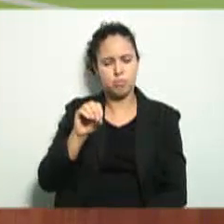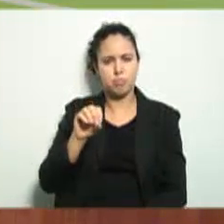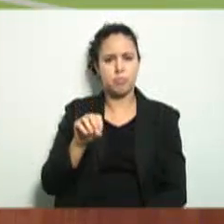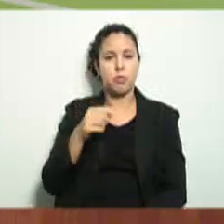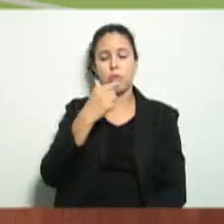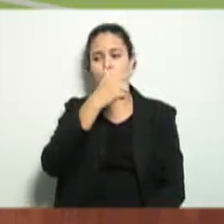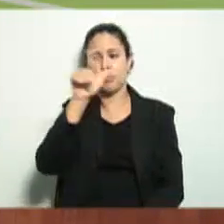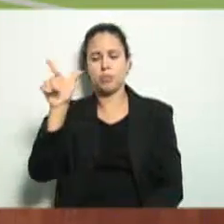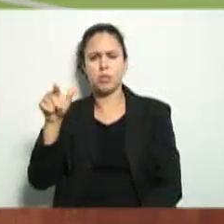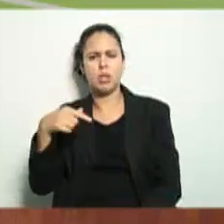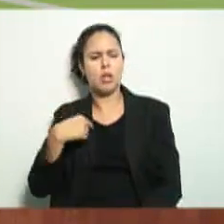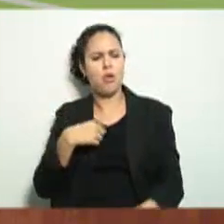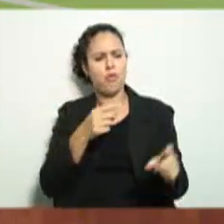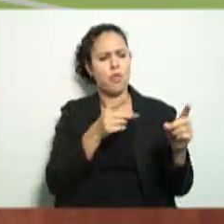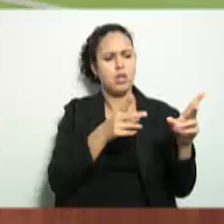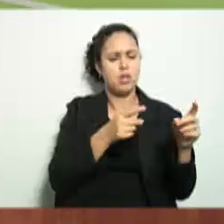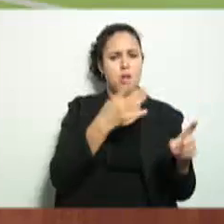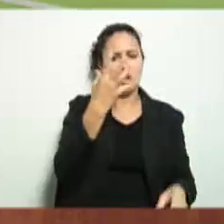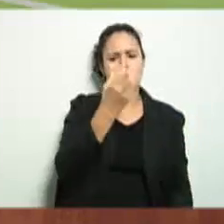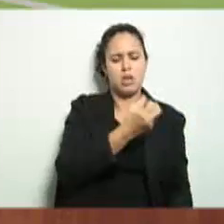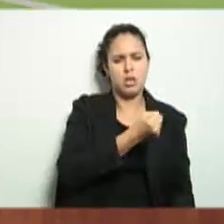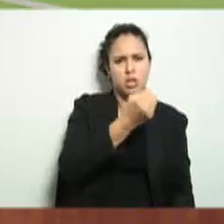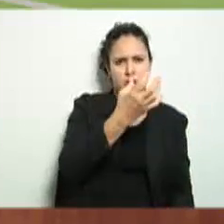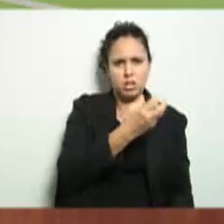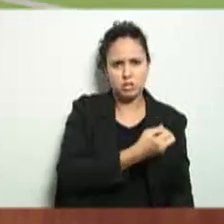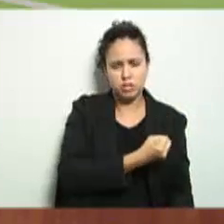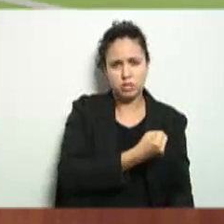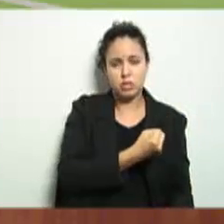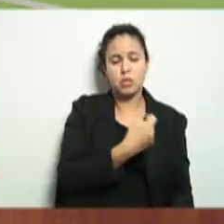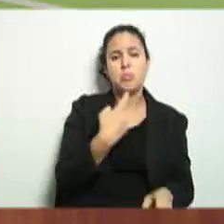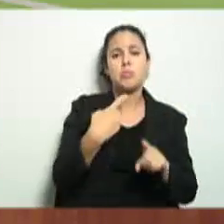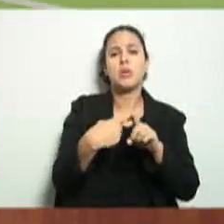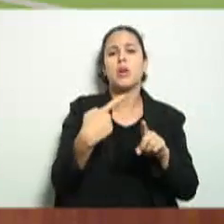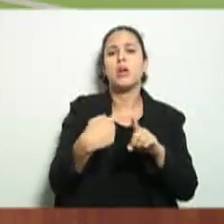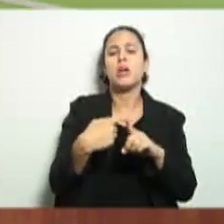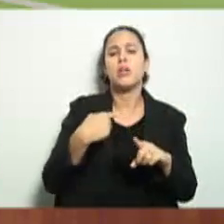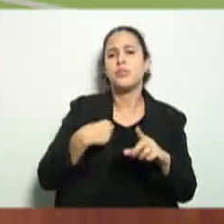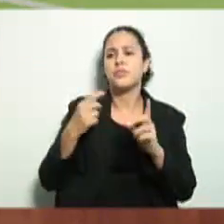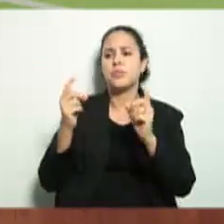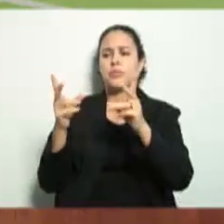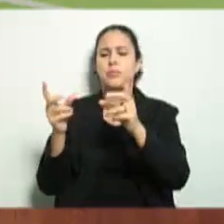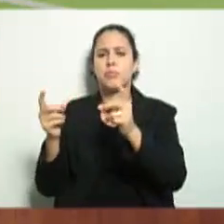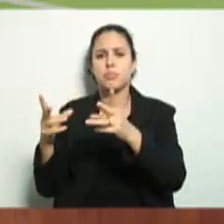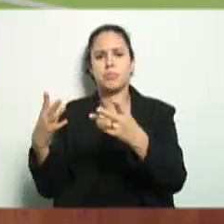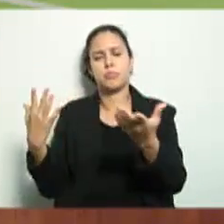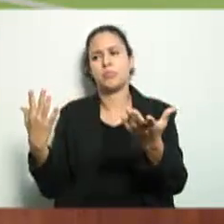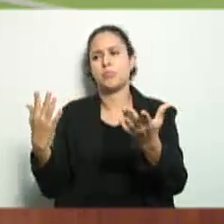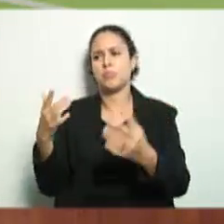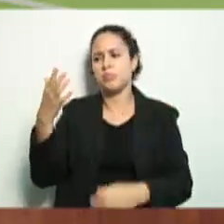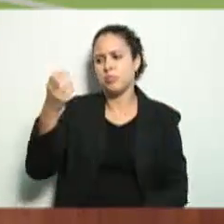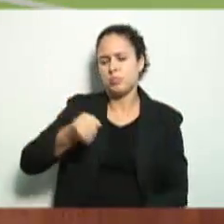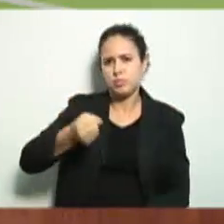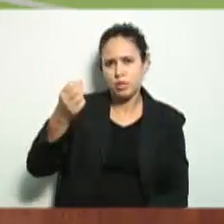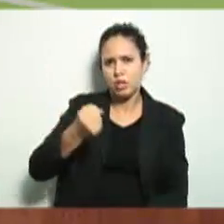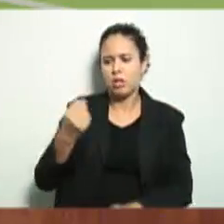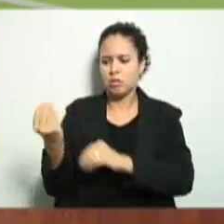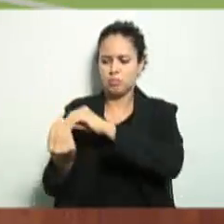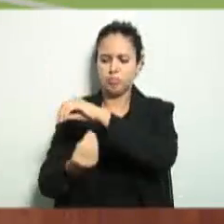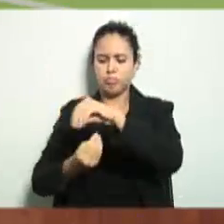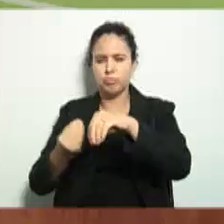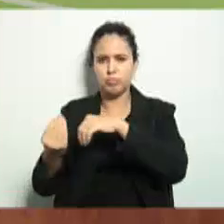para beber, por que eu não vendo produtos do leite, como o leite condensado, o creme de